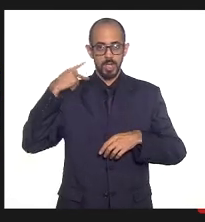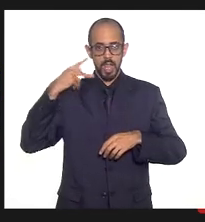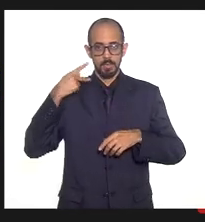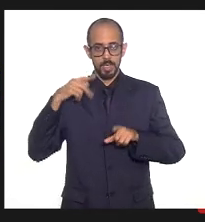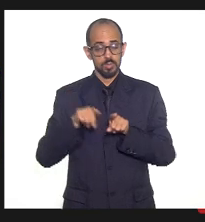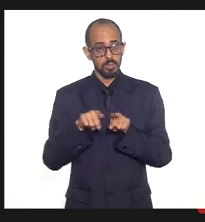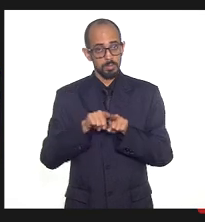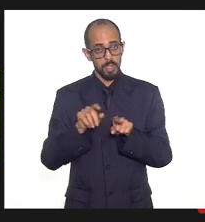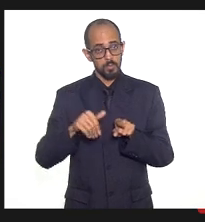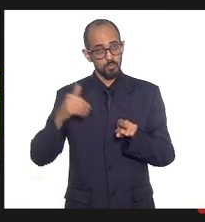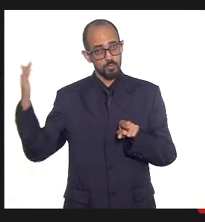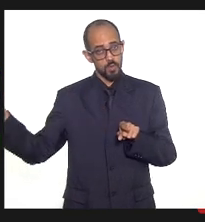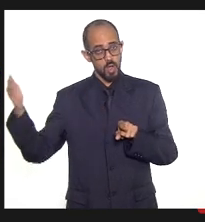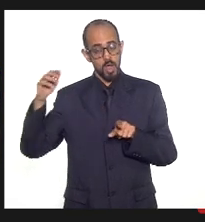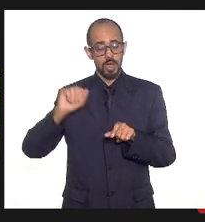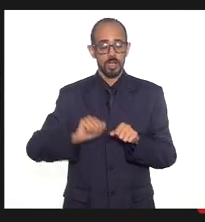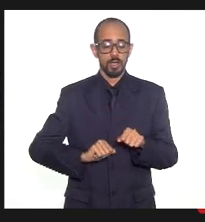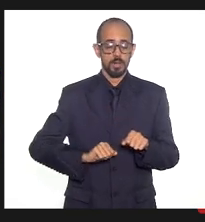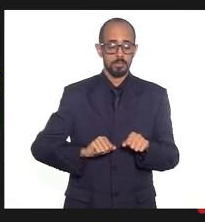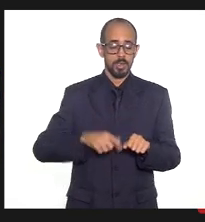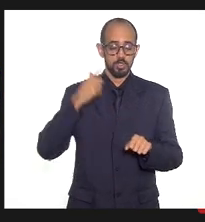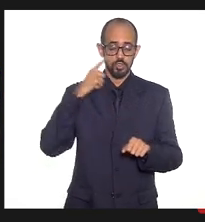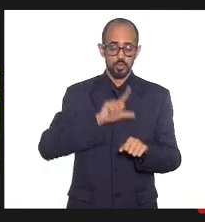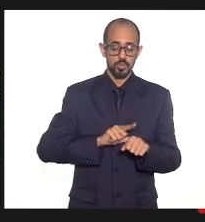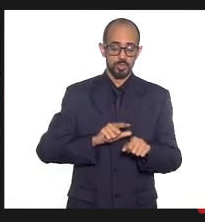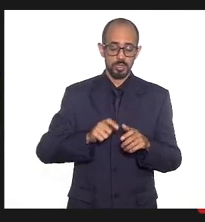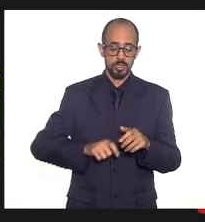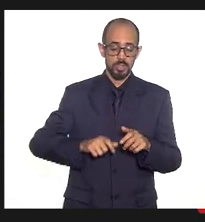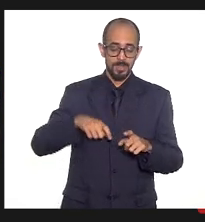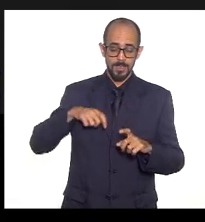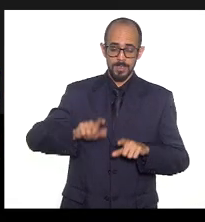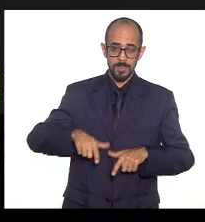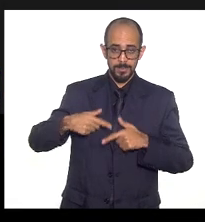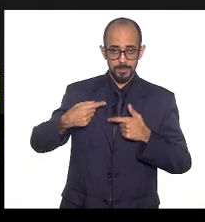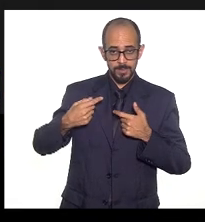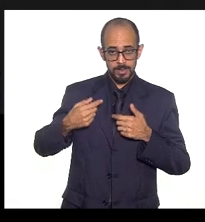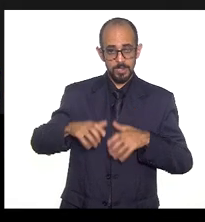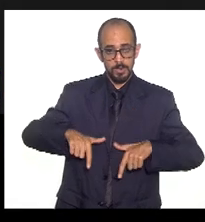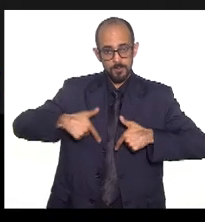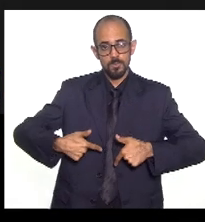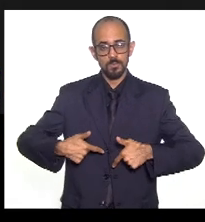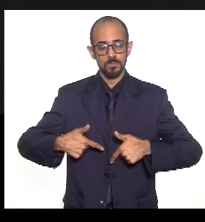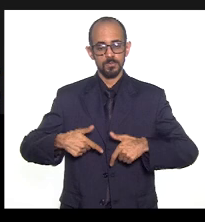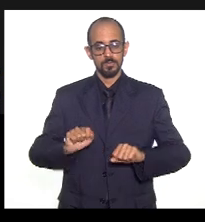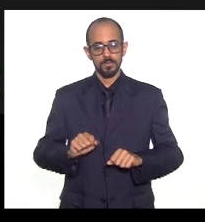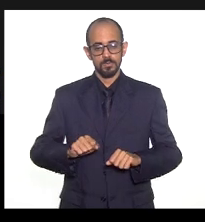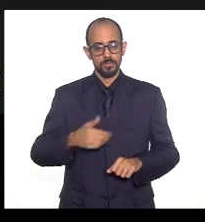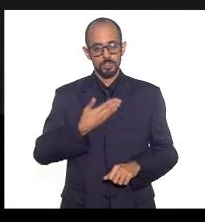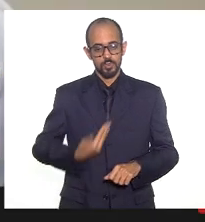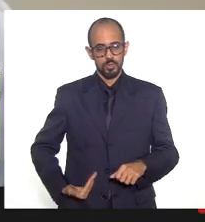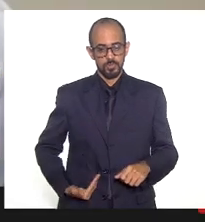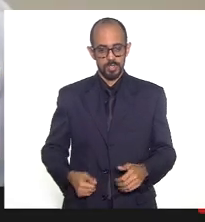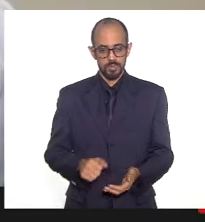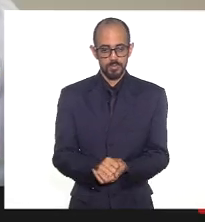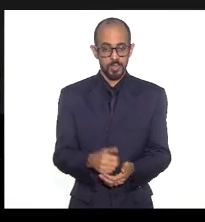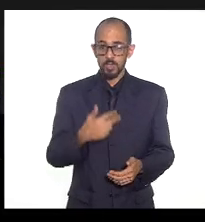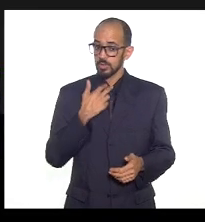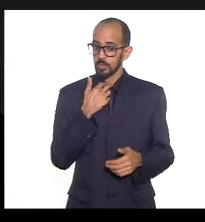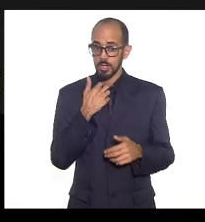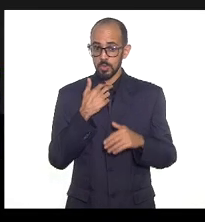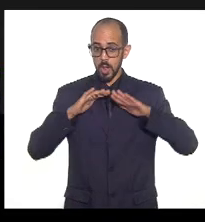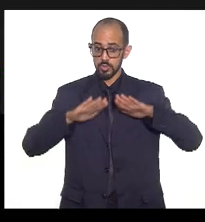parlamento no enfrentamento a esse governo que está aí. É isso aí, não, gente. Obrigado. Eu também não vou poder ficar,